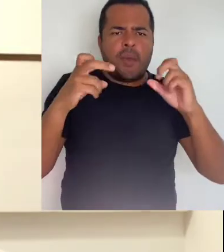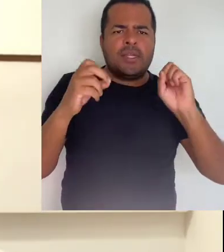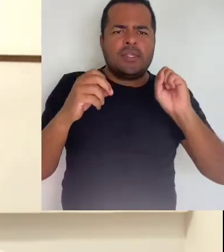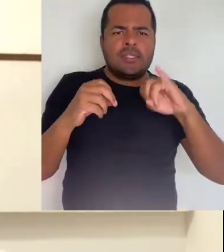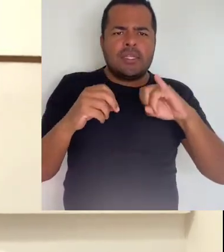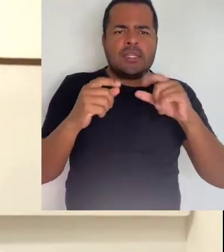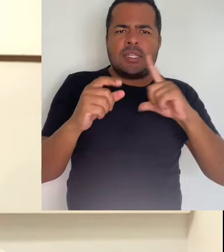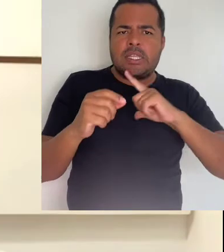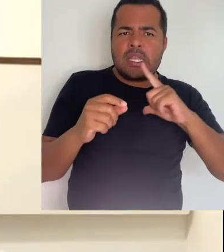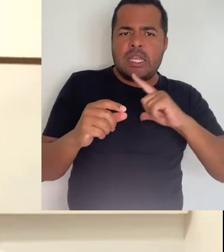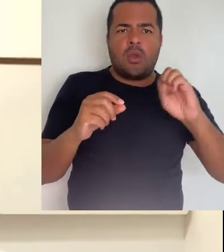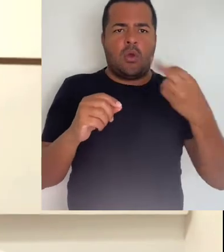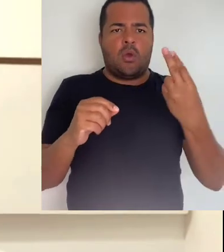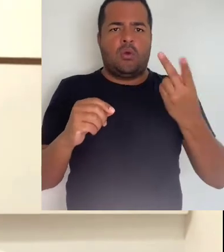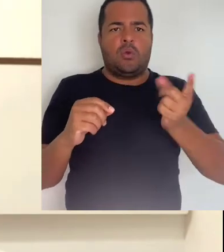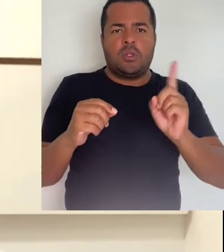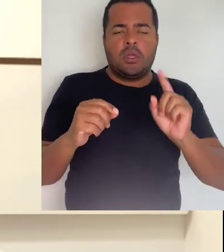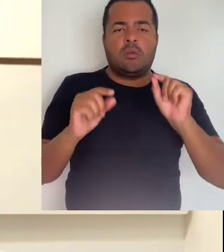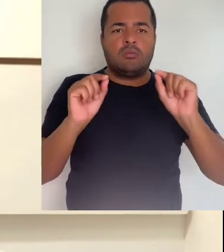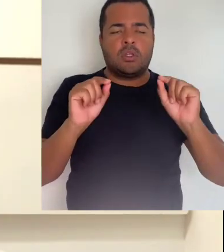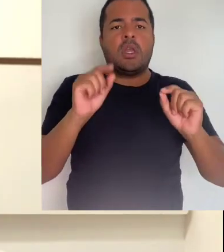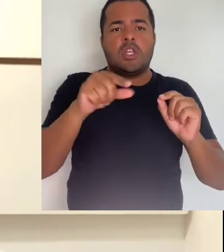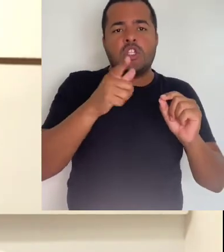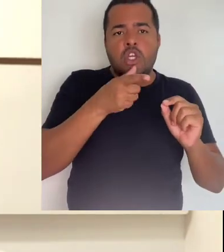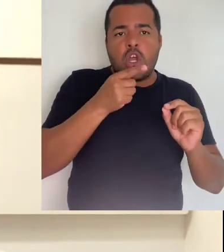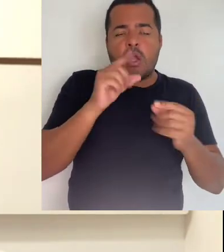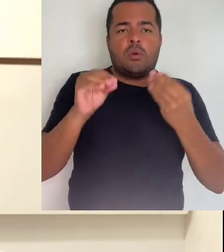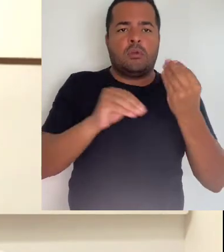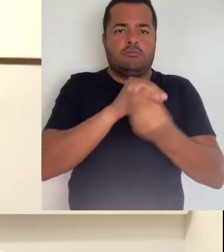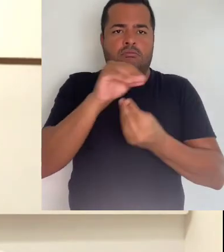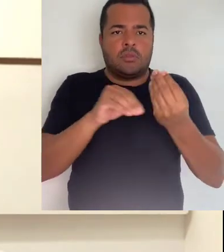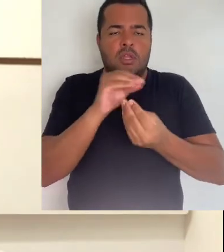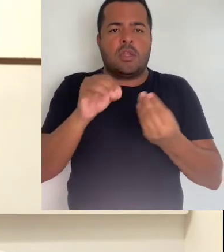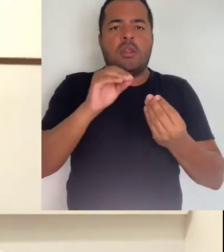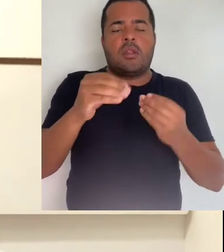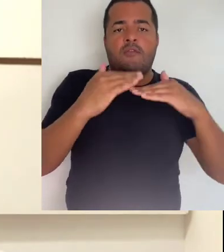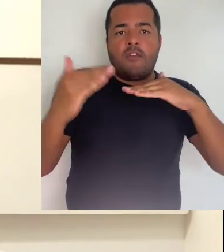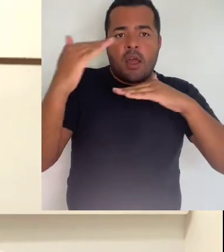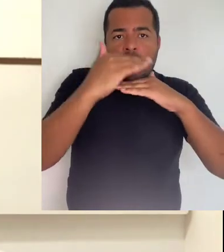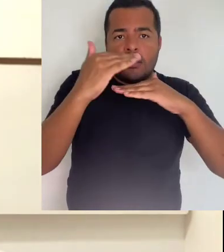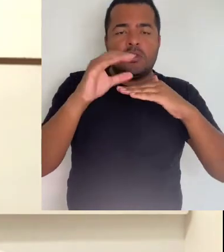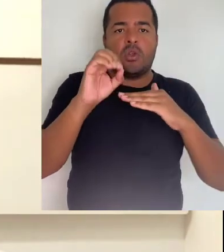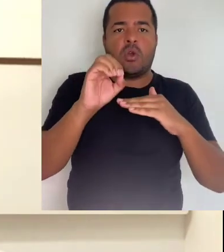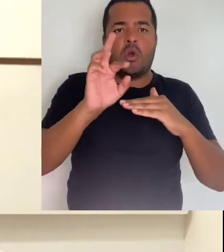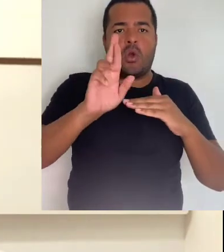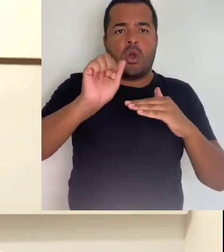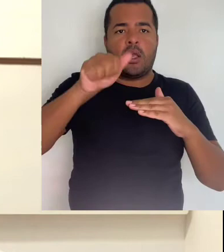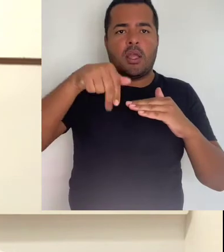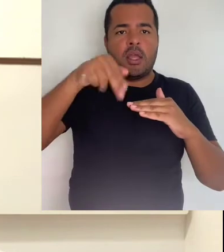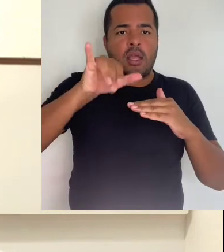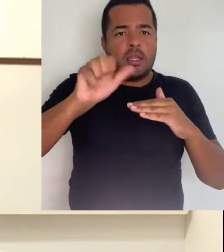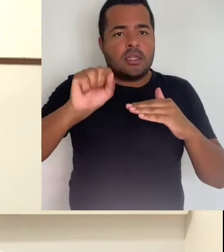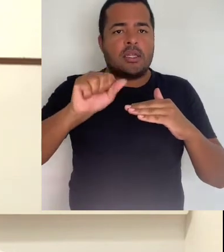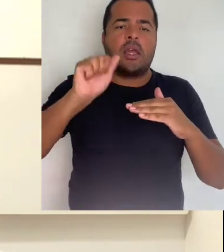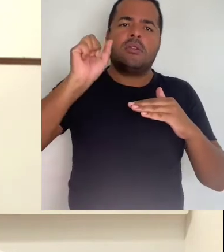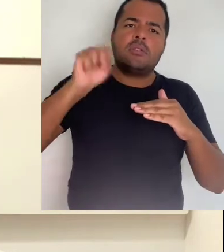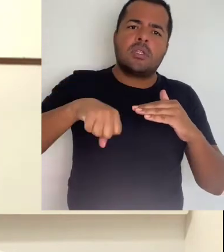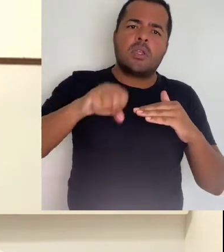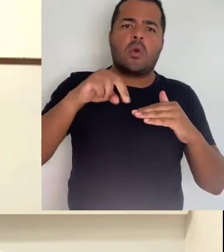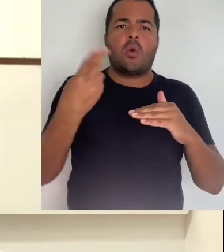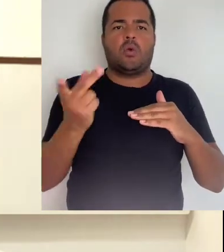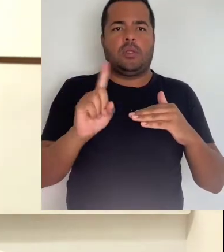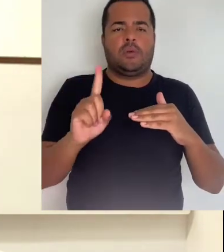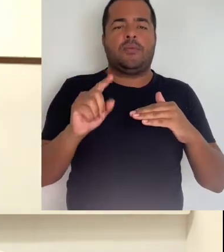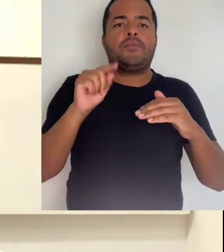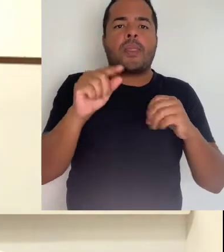observa se existe ainda algum restício aqui de água na sua fase orgânica ou não. Se não